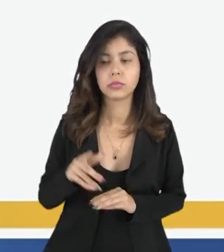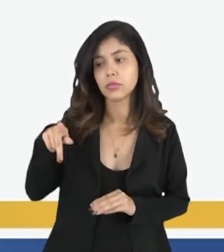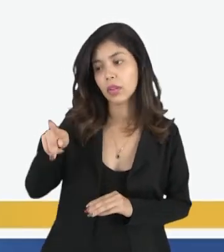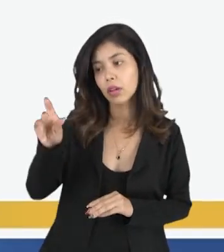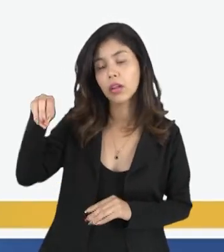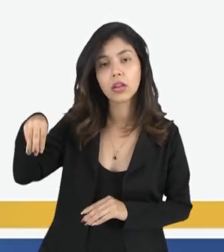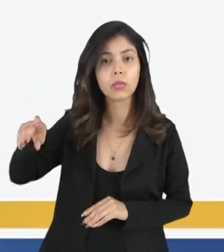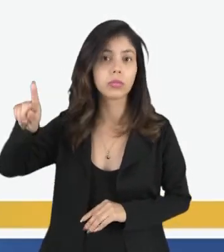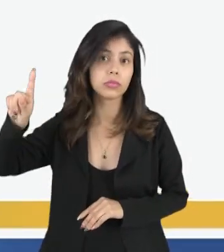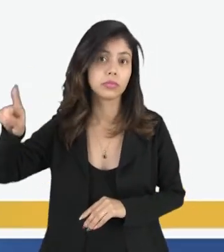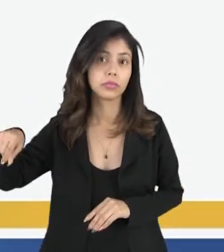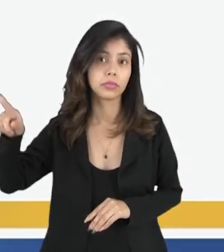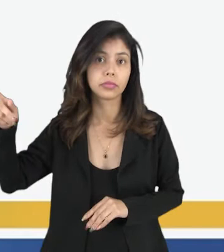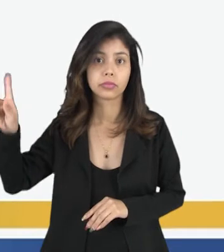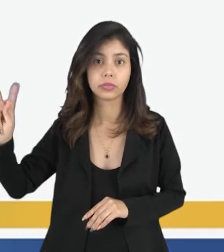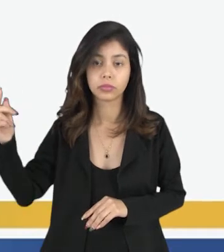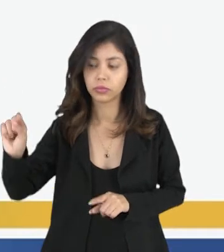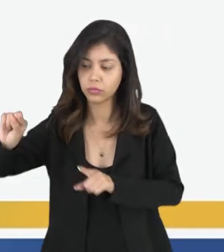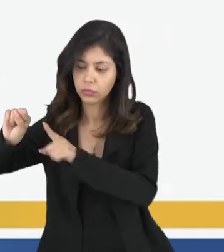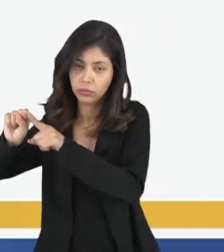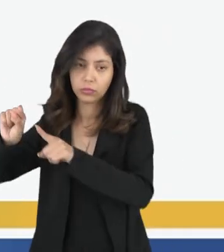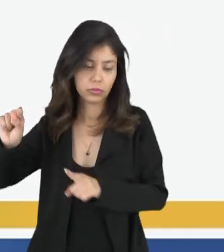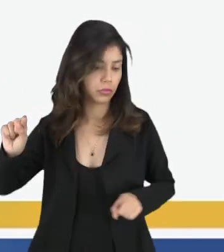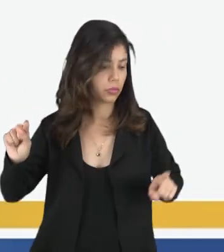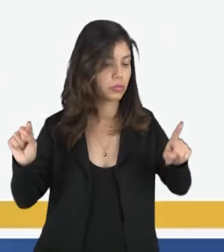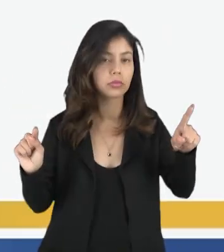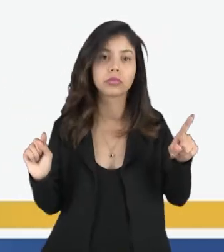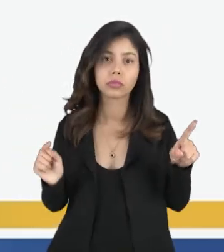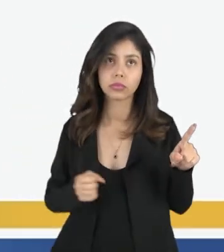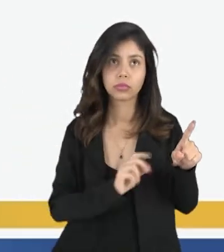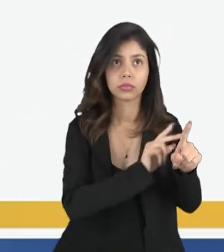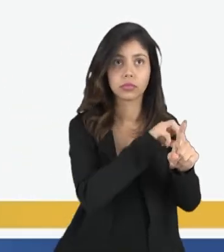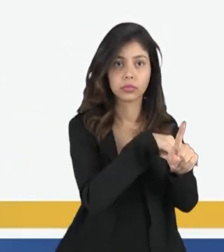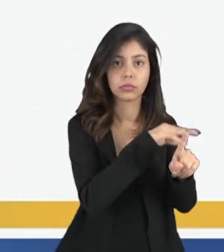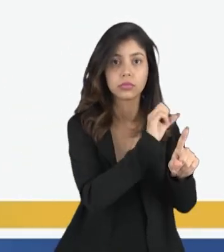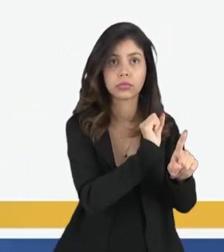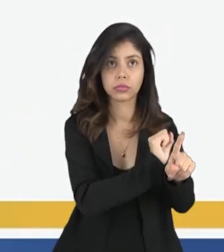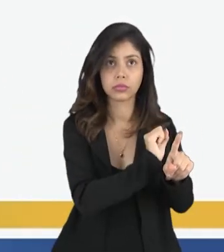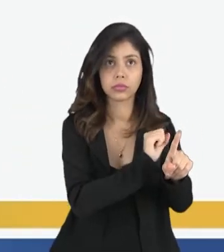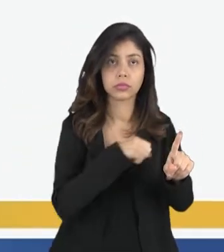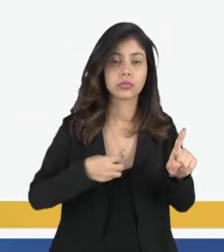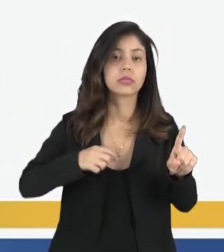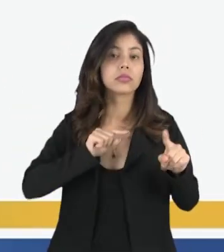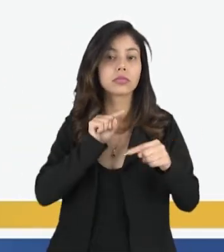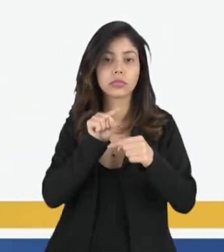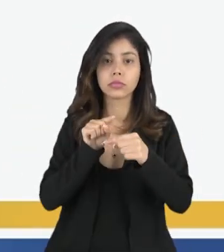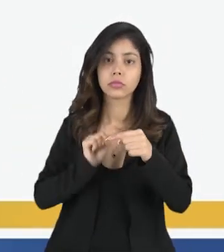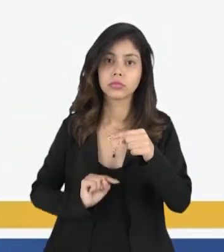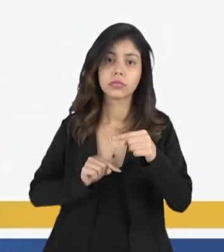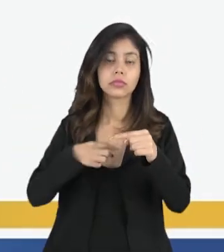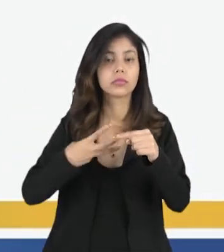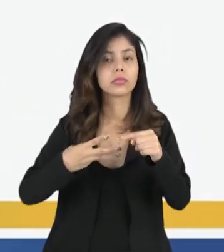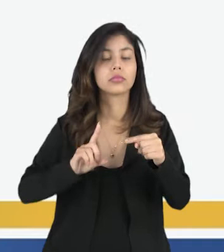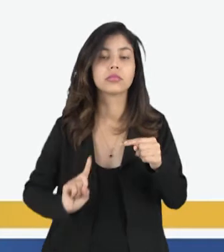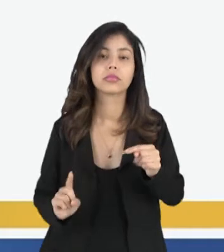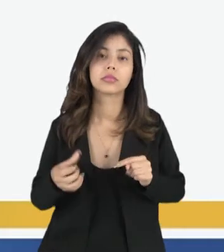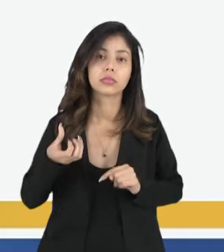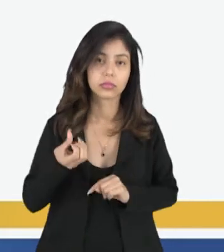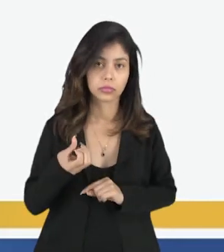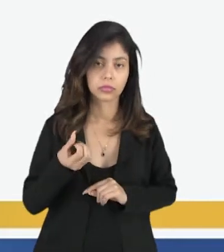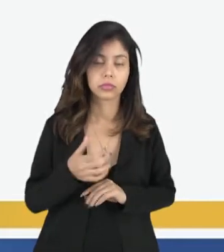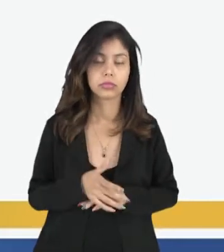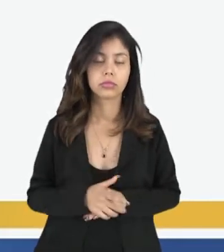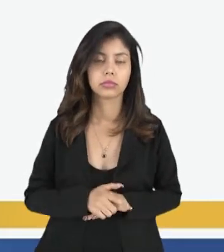quando você tem aí quilômetros por hora e quer transformar para metros por segundo, você deve dividir